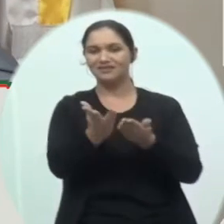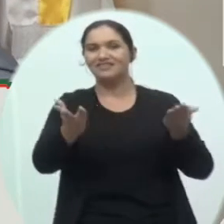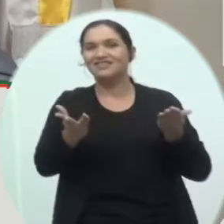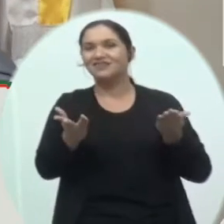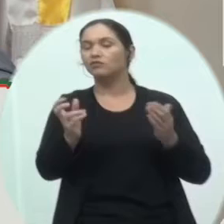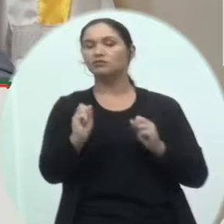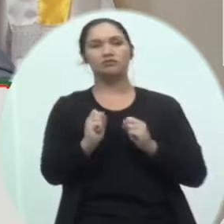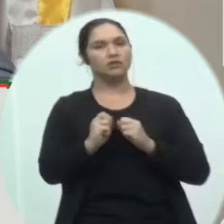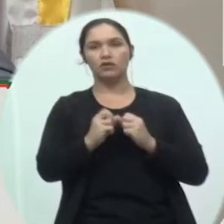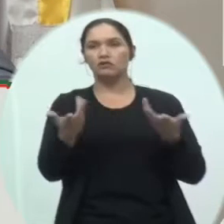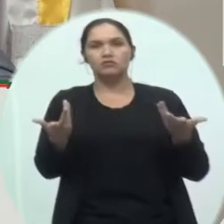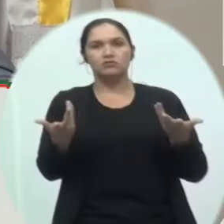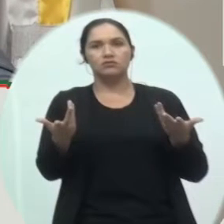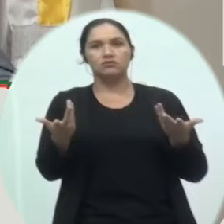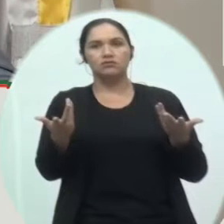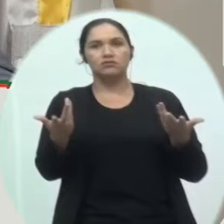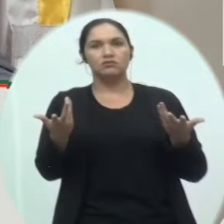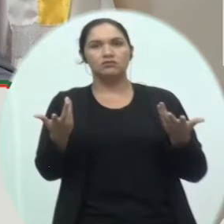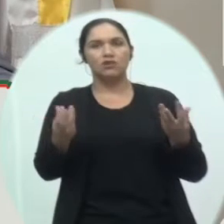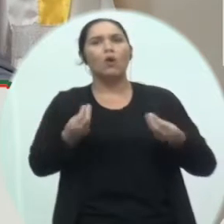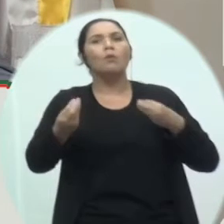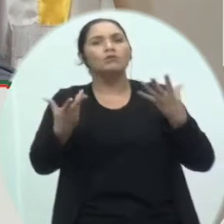Sem licitação.